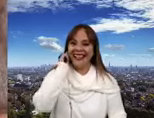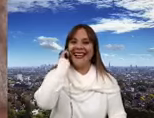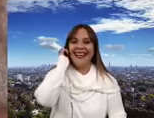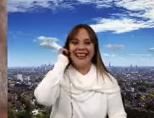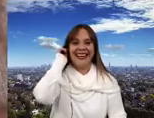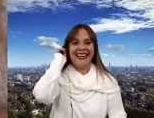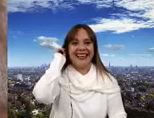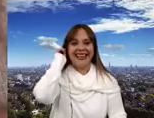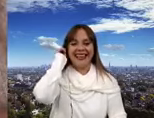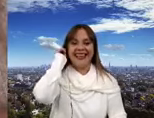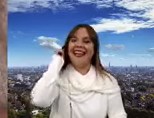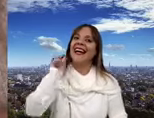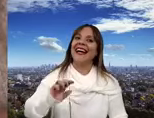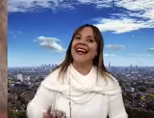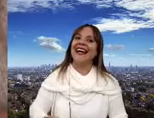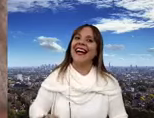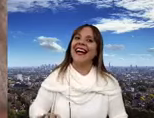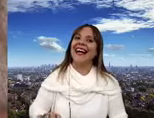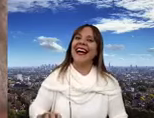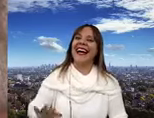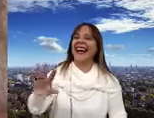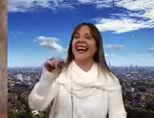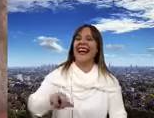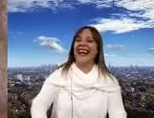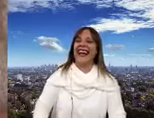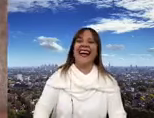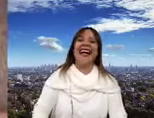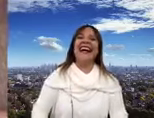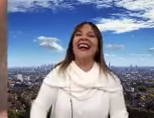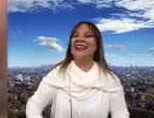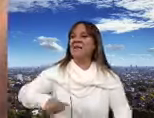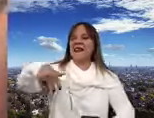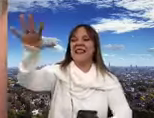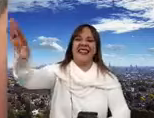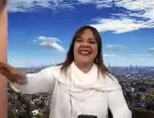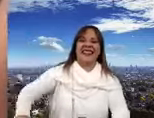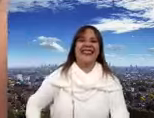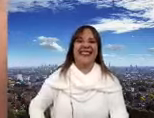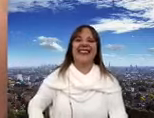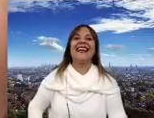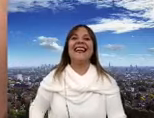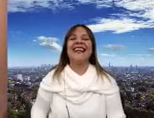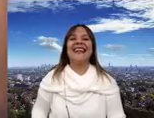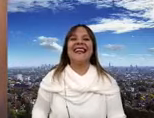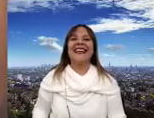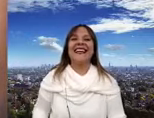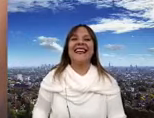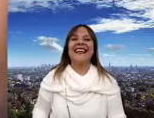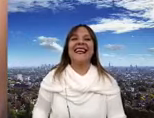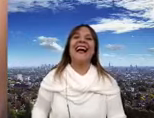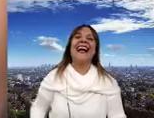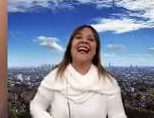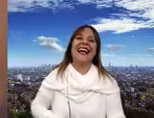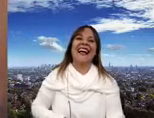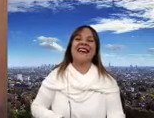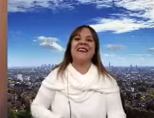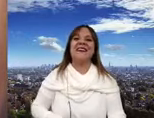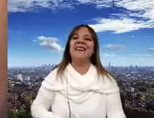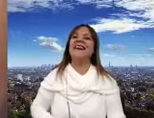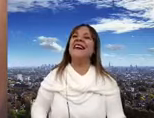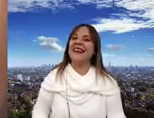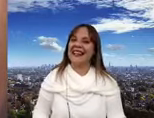pouquinho de timidez com câmera, então eu Ai, tá prefiro ficar perdendo. do lado da produção, pro lado de fora, entendeu? Tipo um Ah. Lombardi da